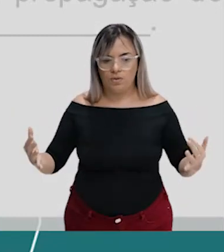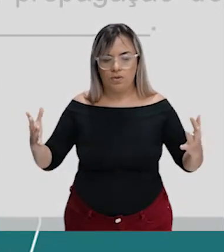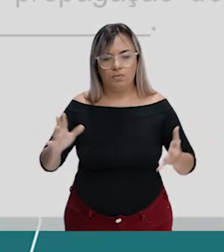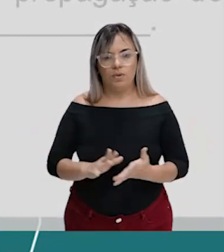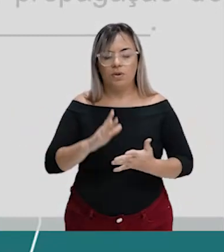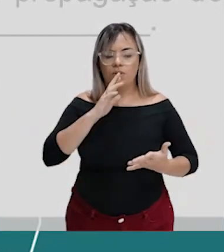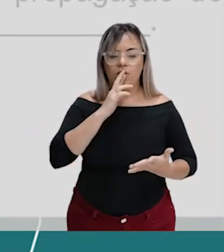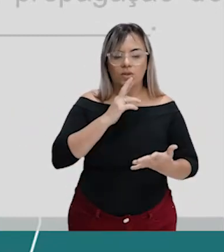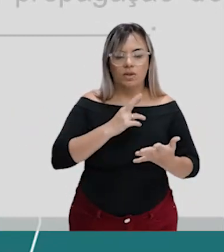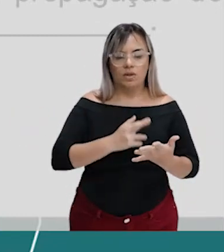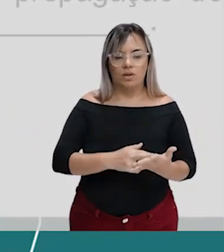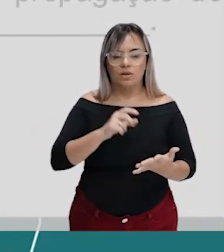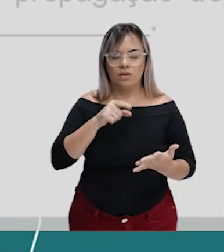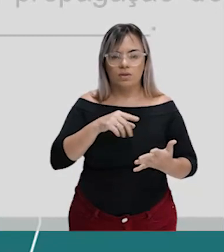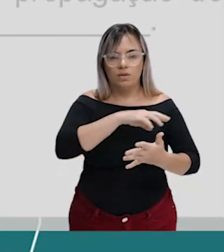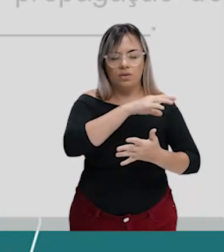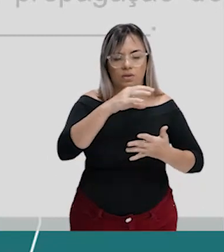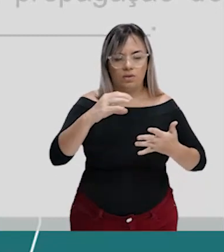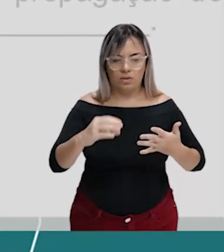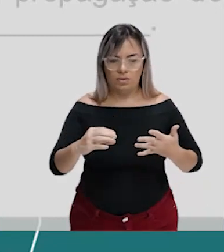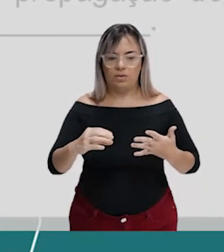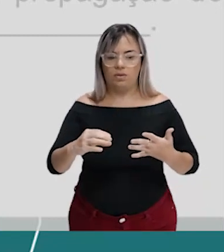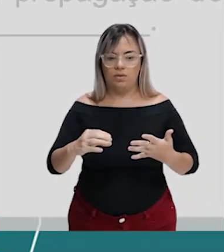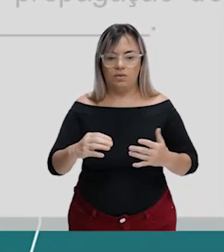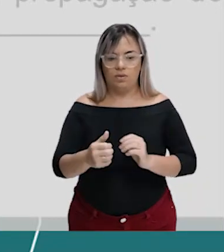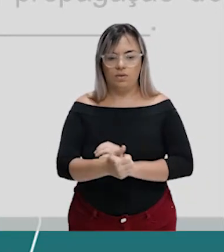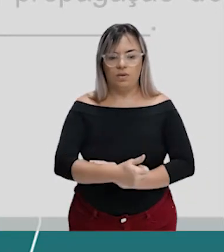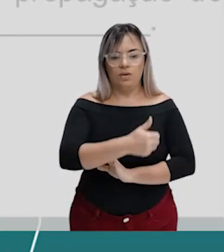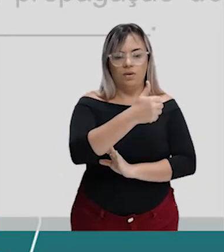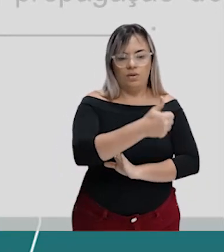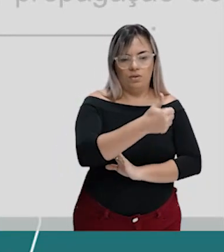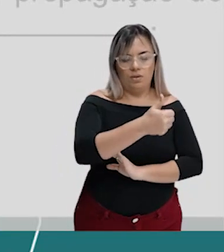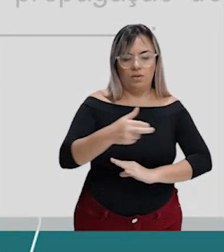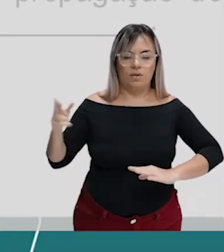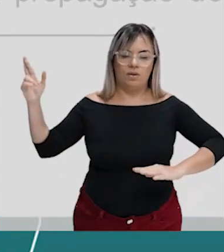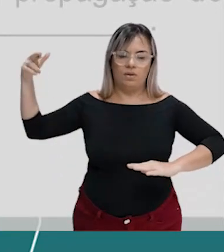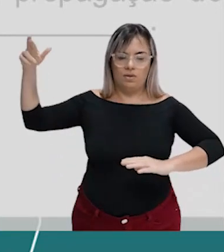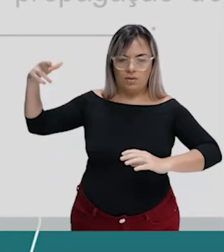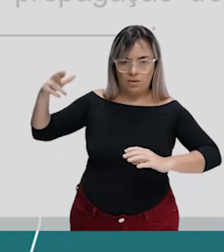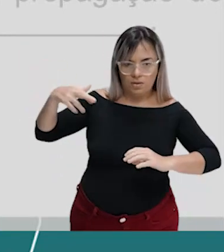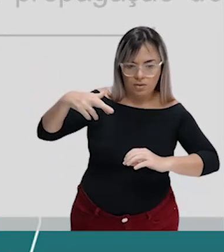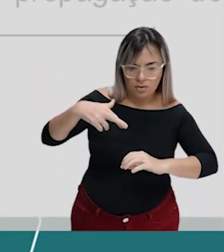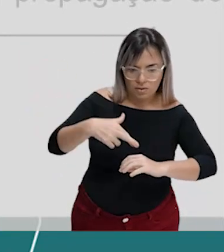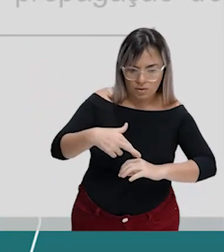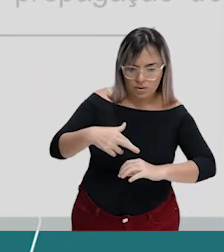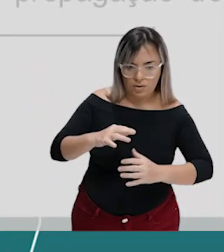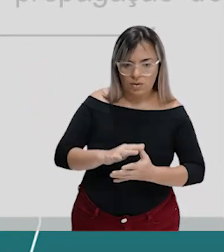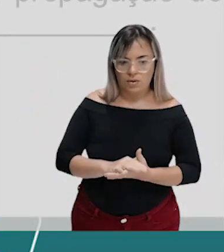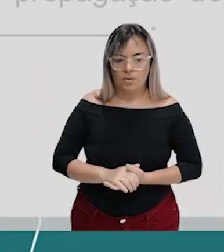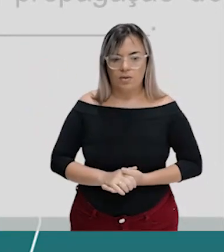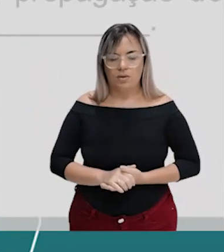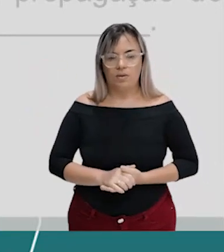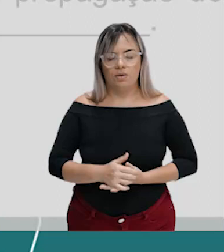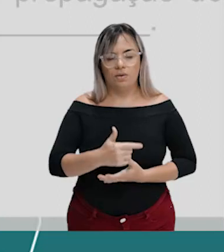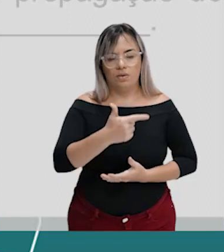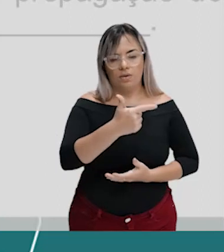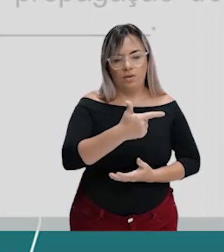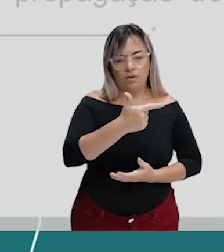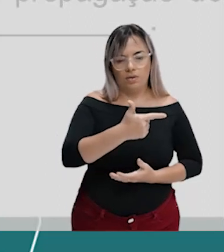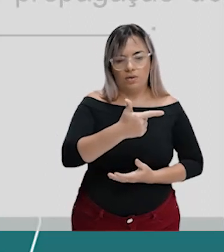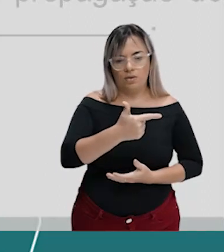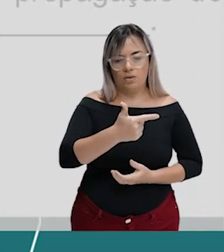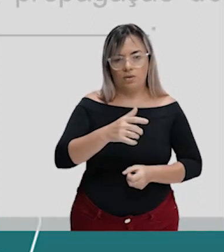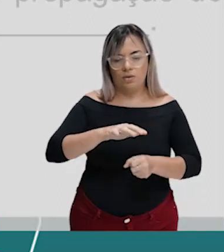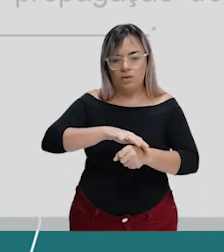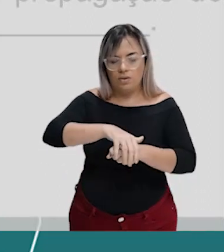letra C. Certo? O primeiro, a radiação. Segundo, né, uma moeda polida, né,